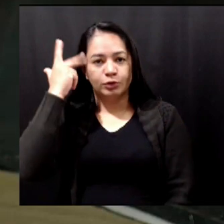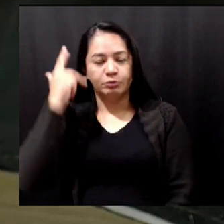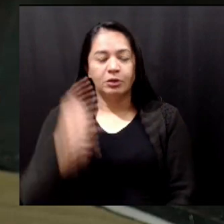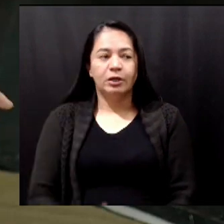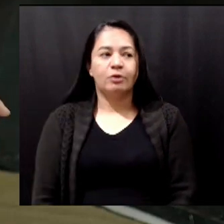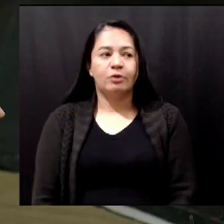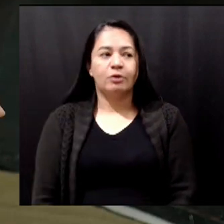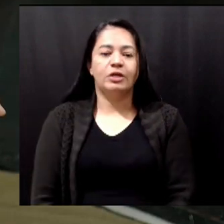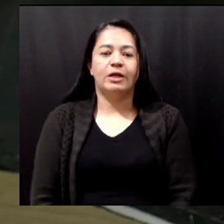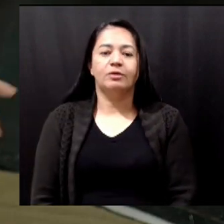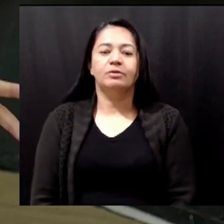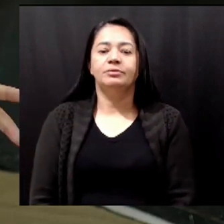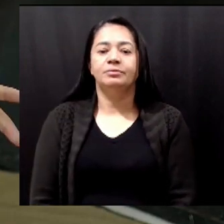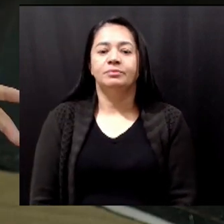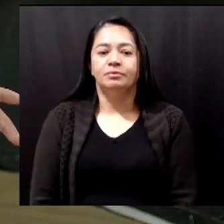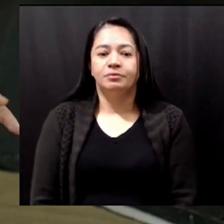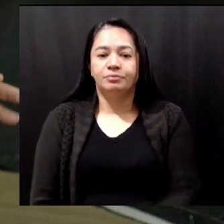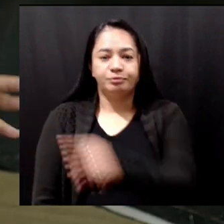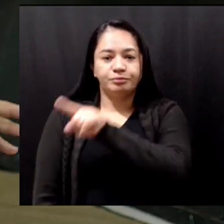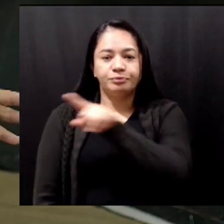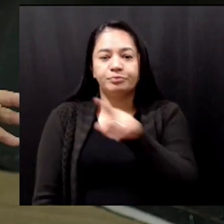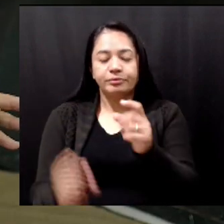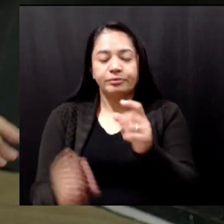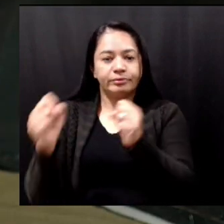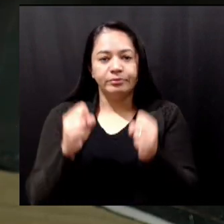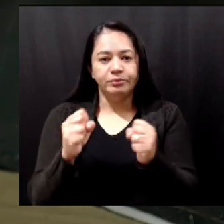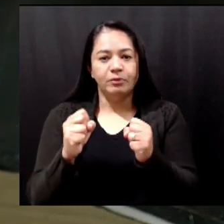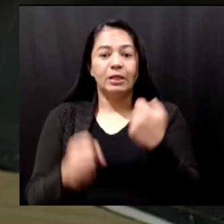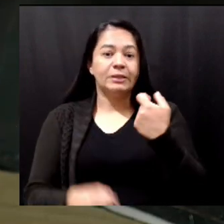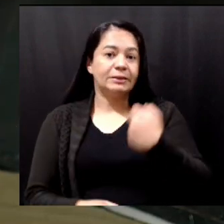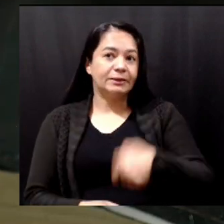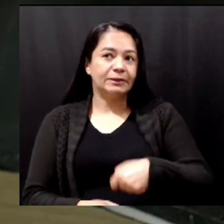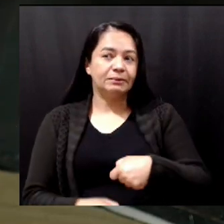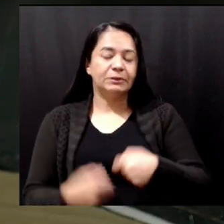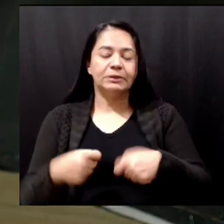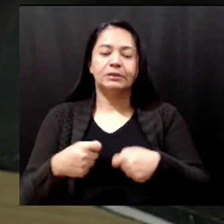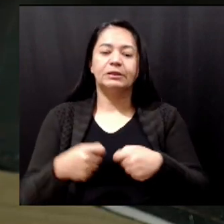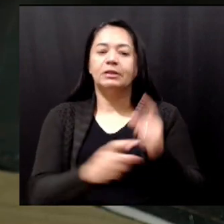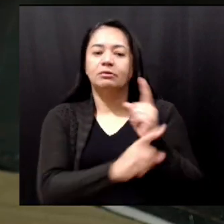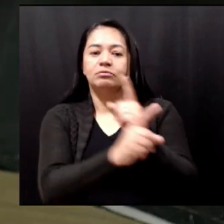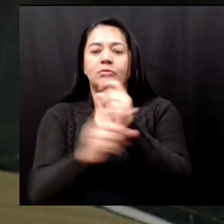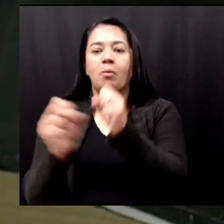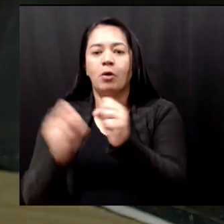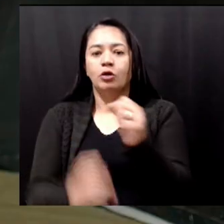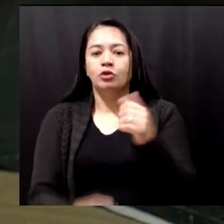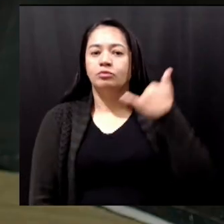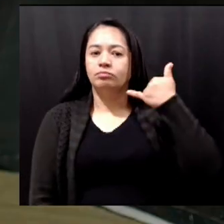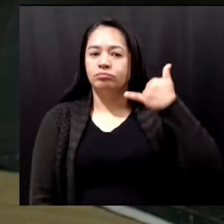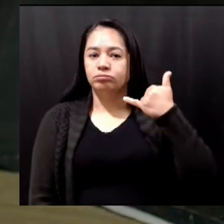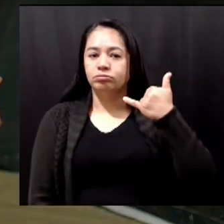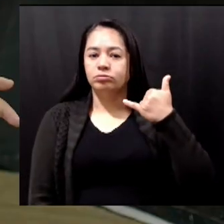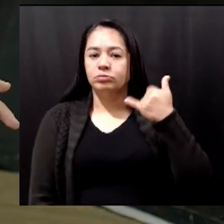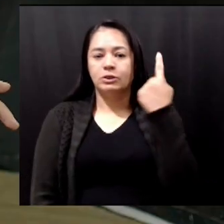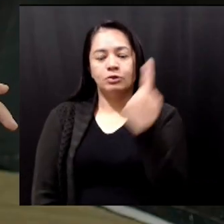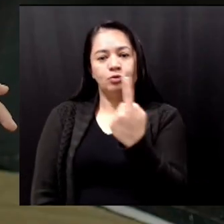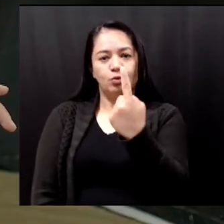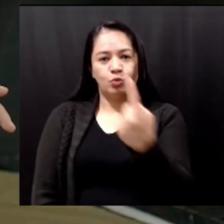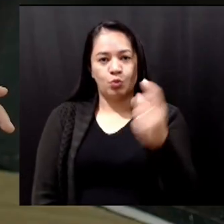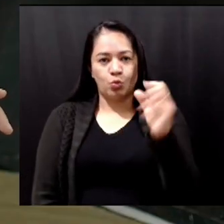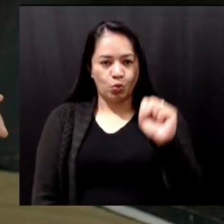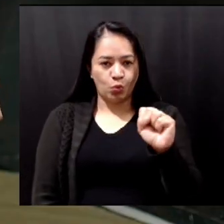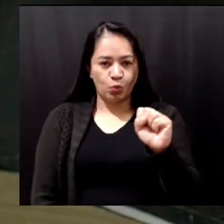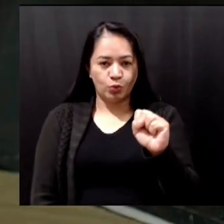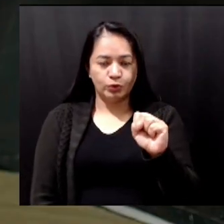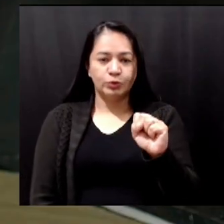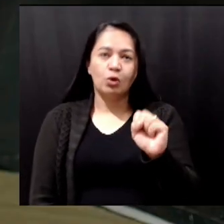Então, você pode, se precisar de atendimento, pode utilizar o telefone 118, tá? O canal Fale Conosco Indec, ou então o WhatsApp da